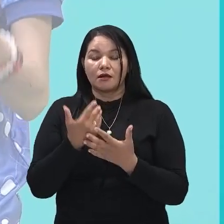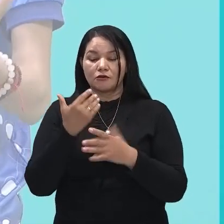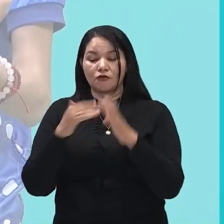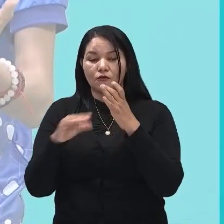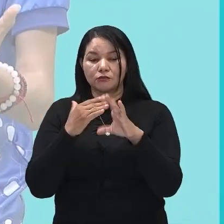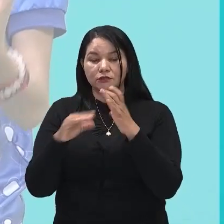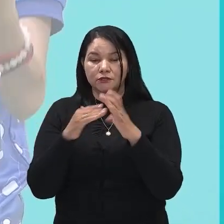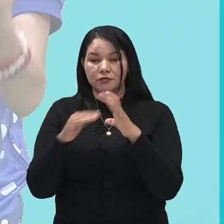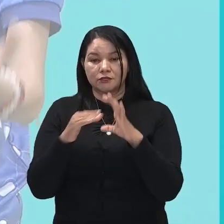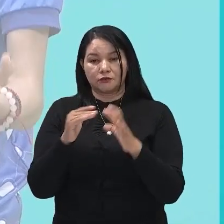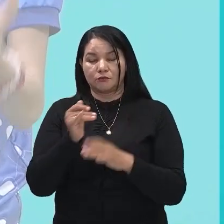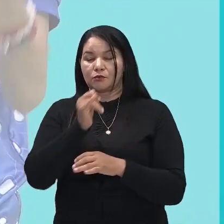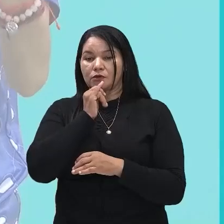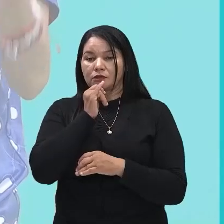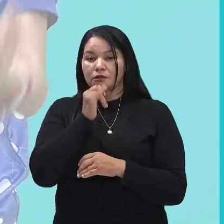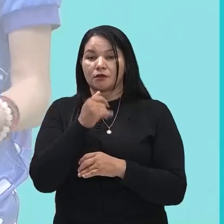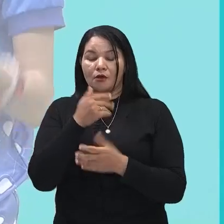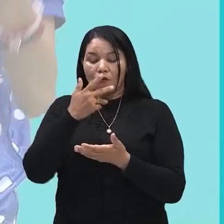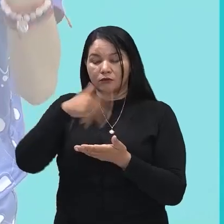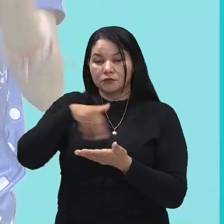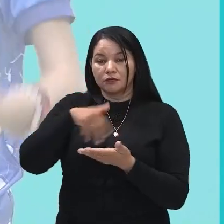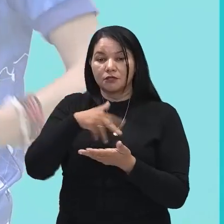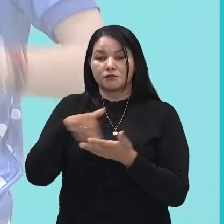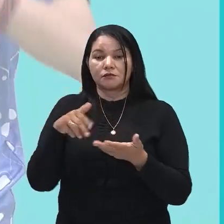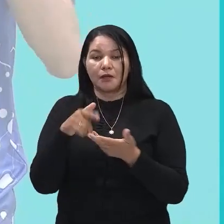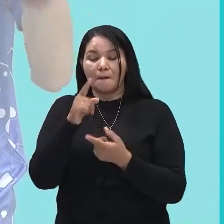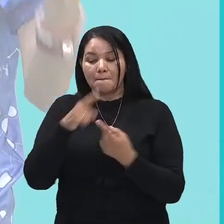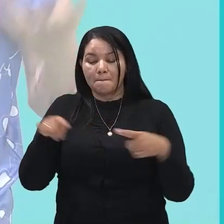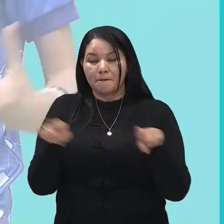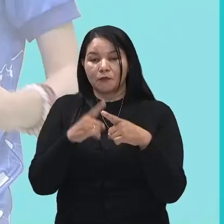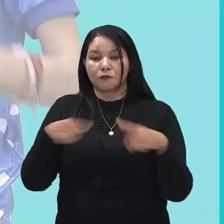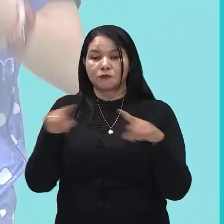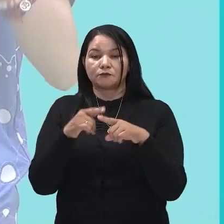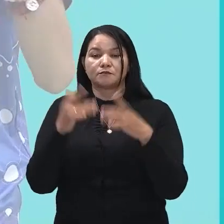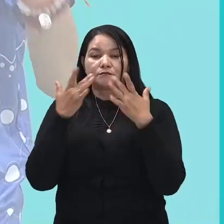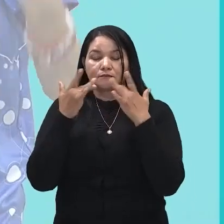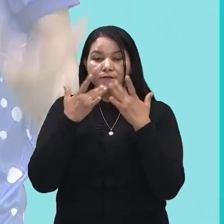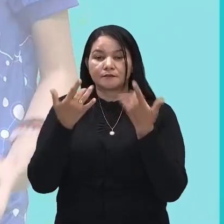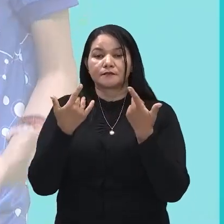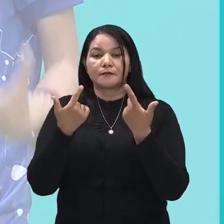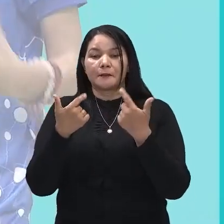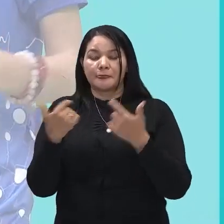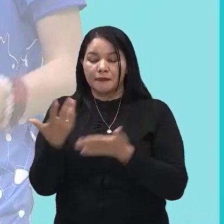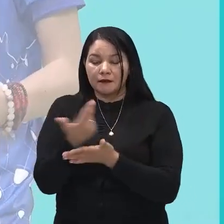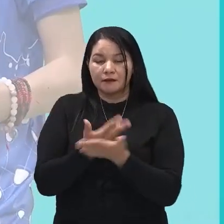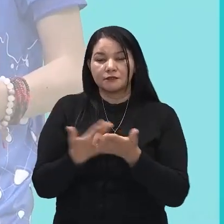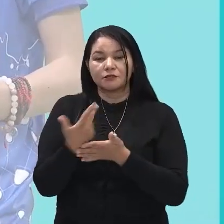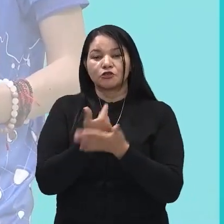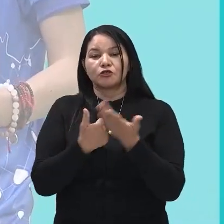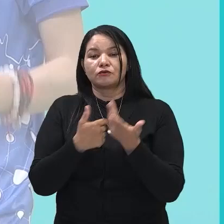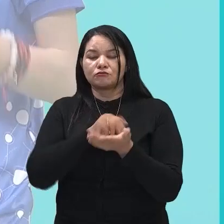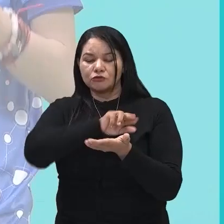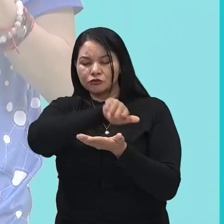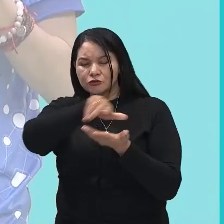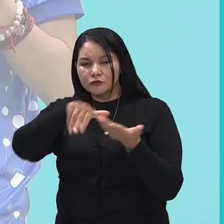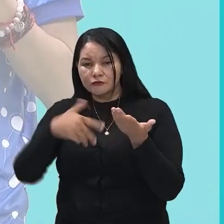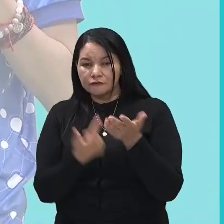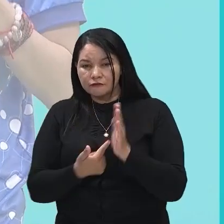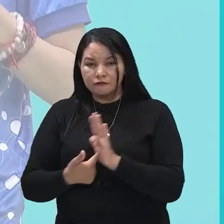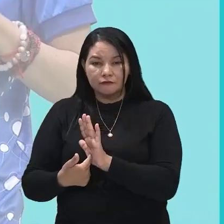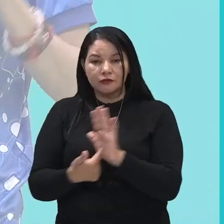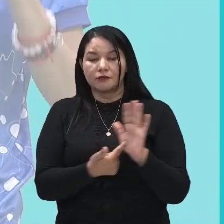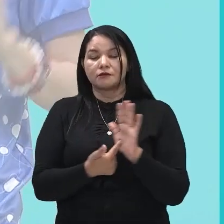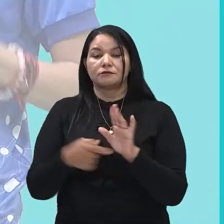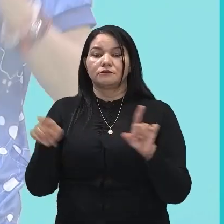comunicar. Por exemplo, com a dança, música, teatro, desenho e outras manifestações.